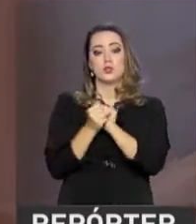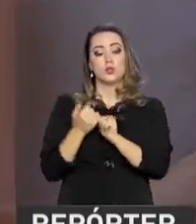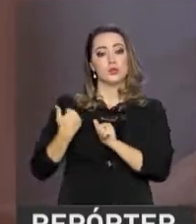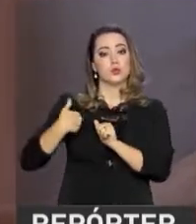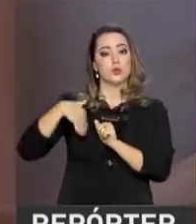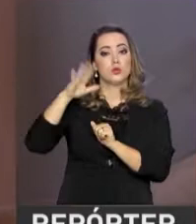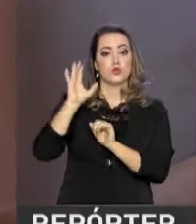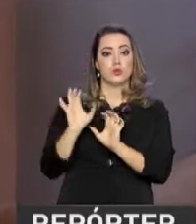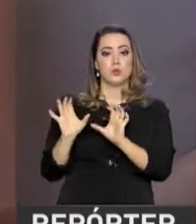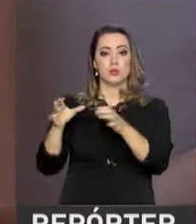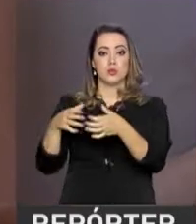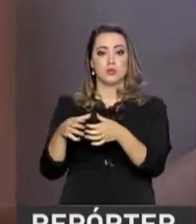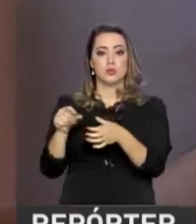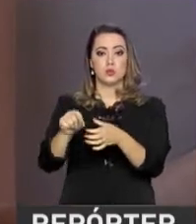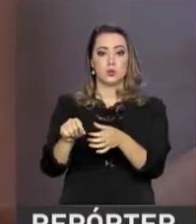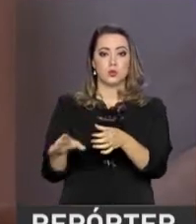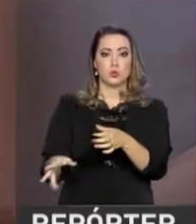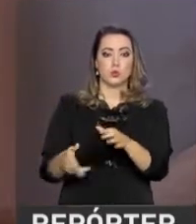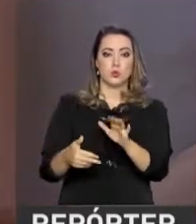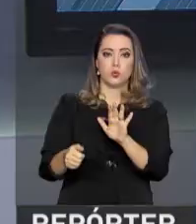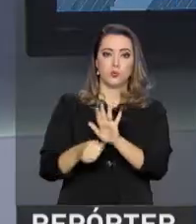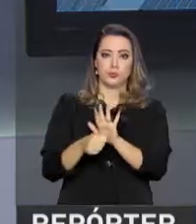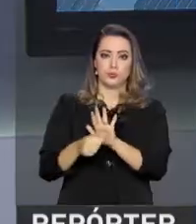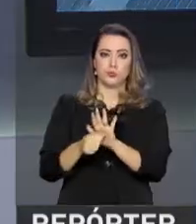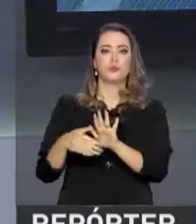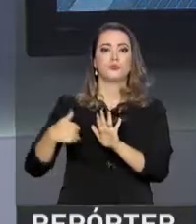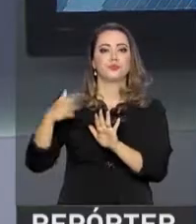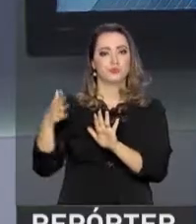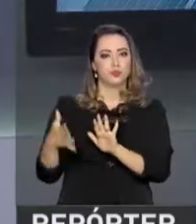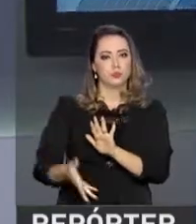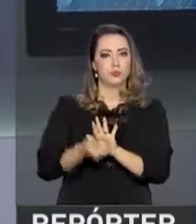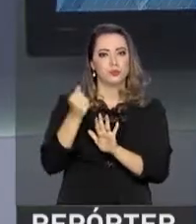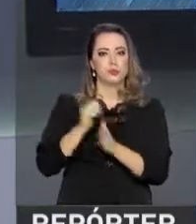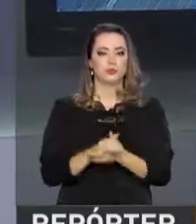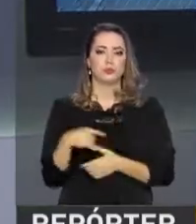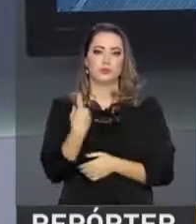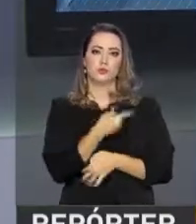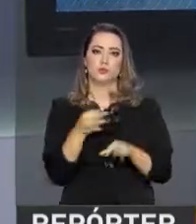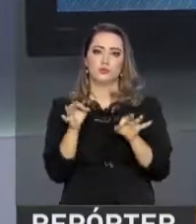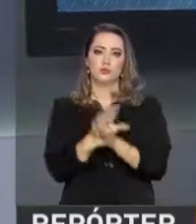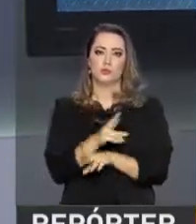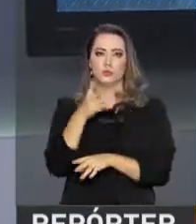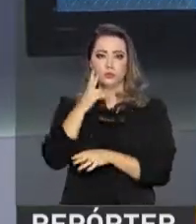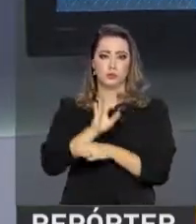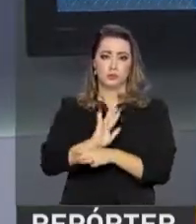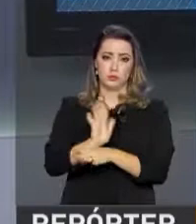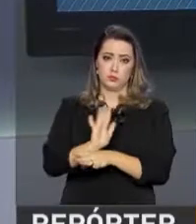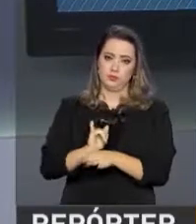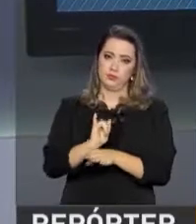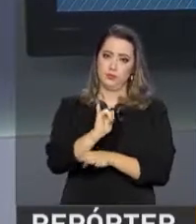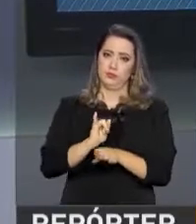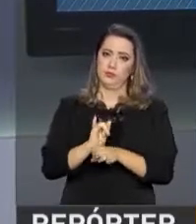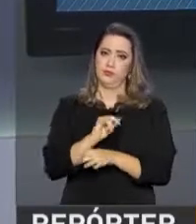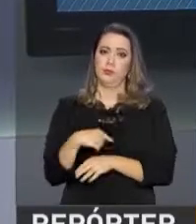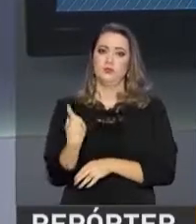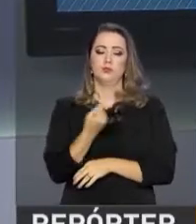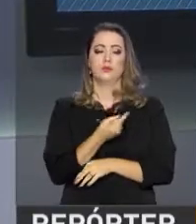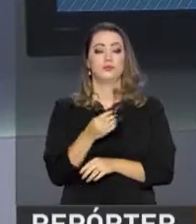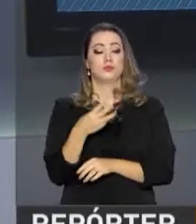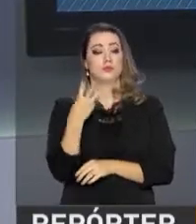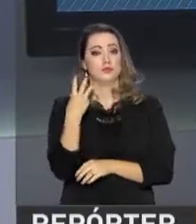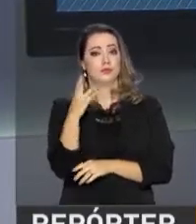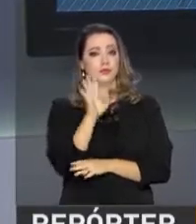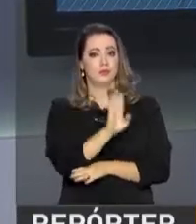oferta é explicar o aumento dado o número de apreensão nós ficamos por aqui você pode ver as reportagens no youtube